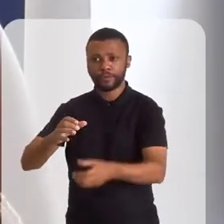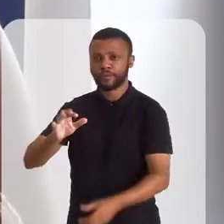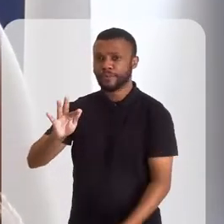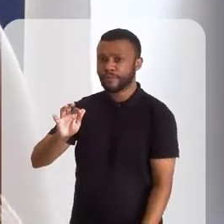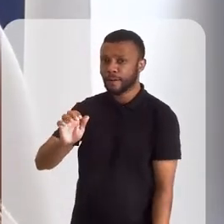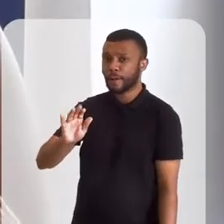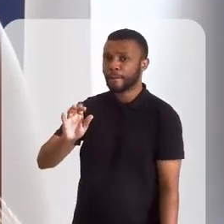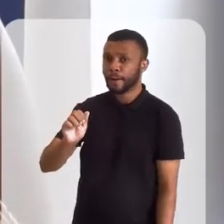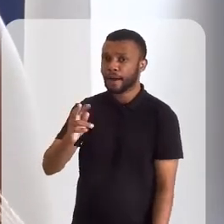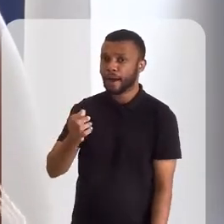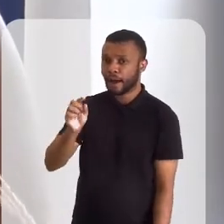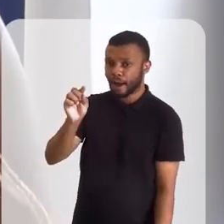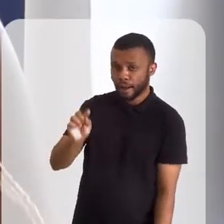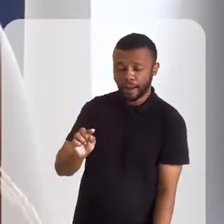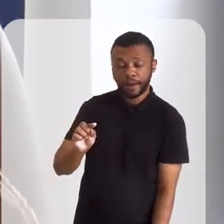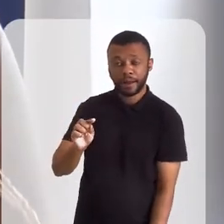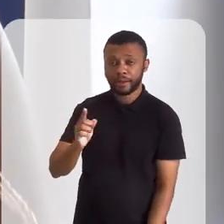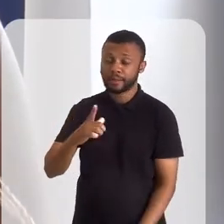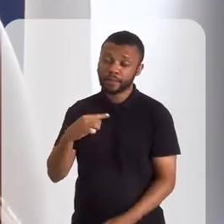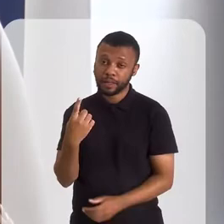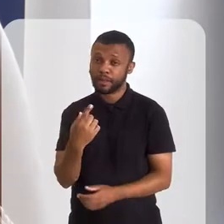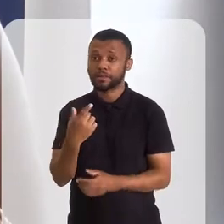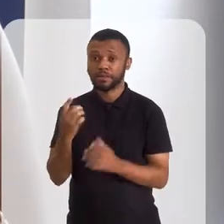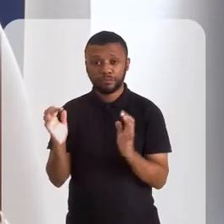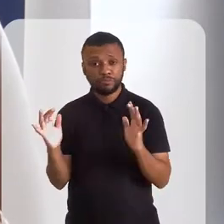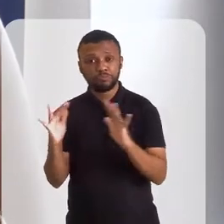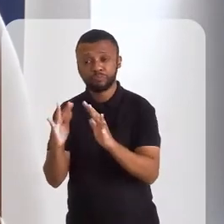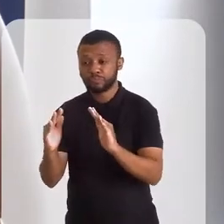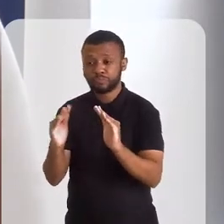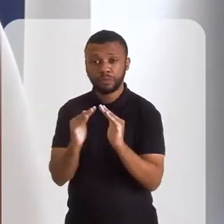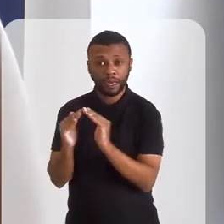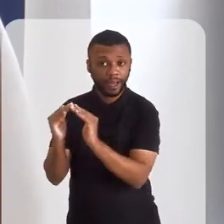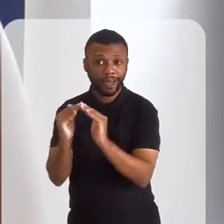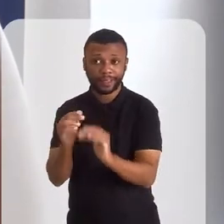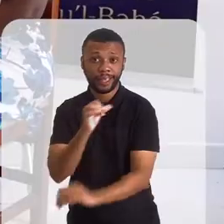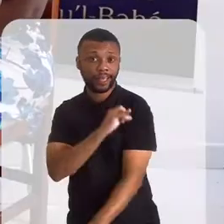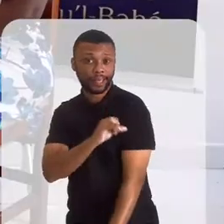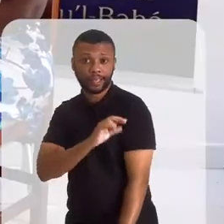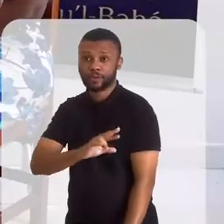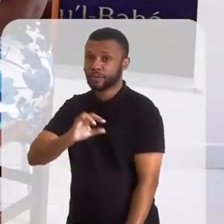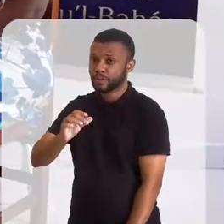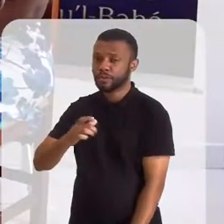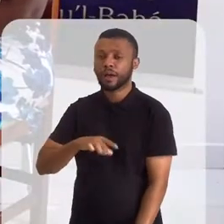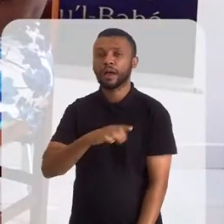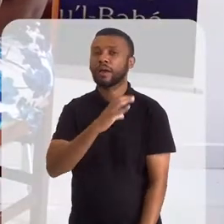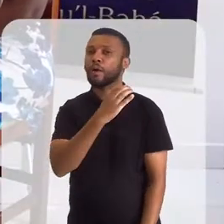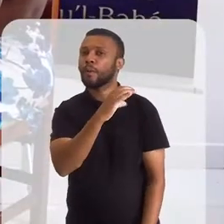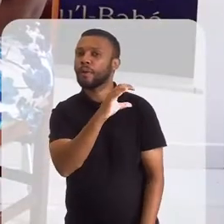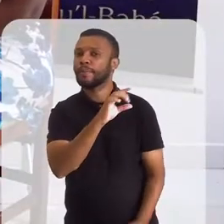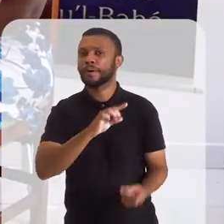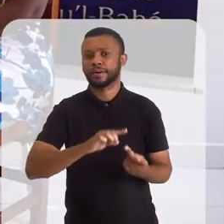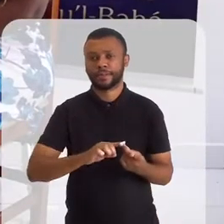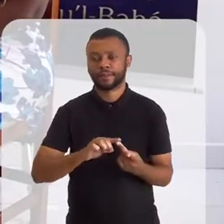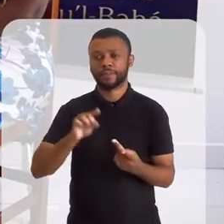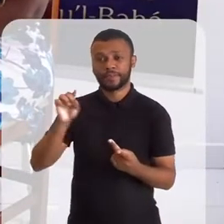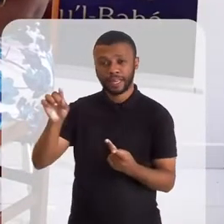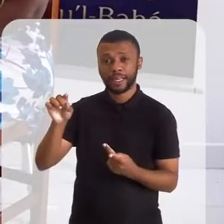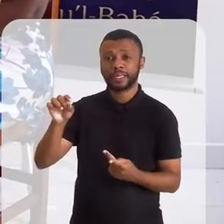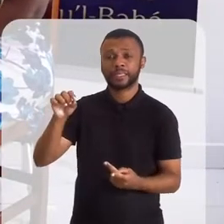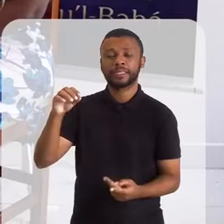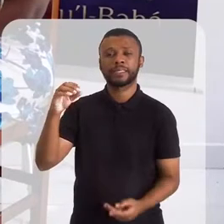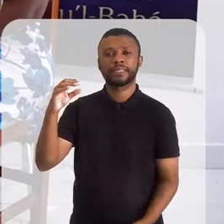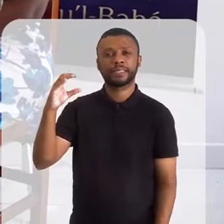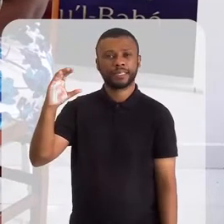de barrais, e eles se reúnem tanto nas casas quanto nas sedes. Aqui no Rio de Janeiro, fica aqui em Copacabana. Em